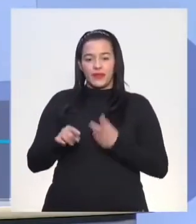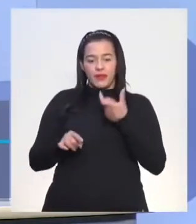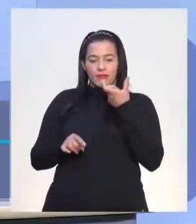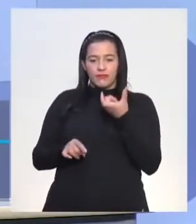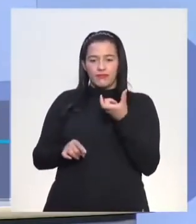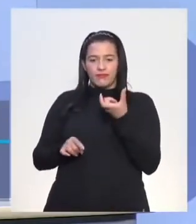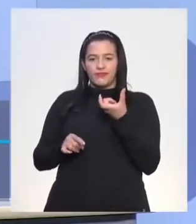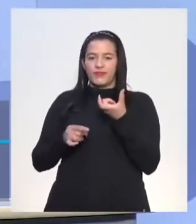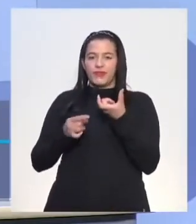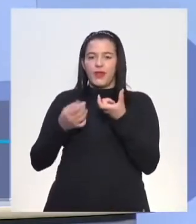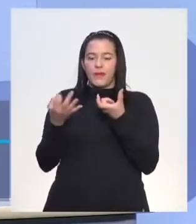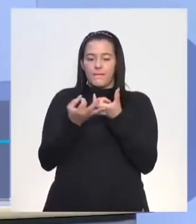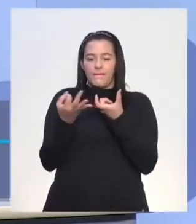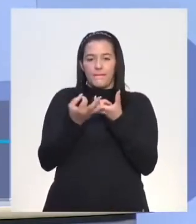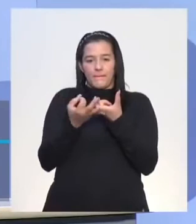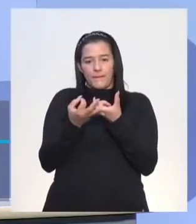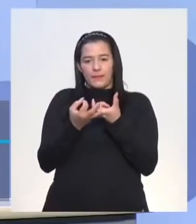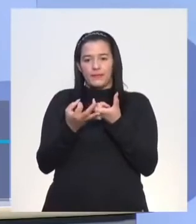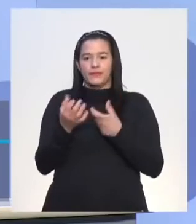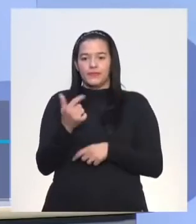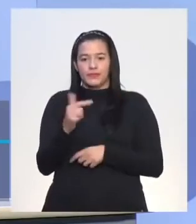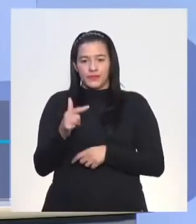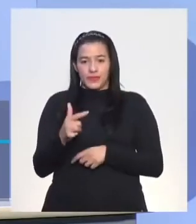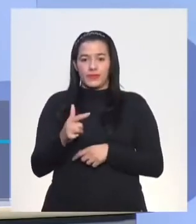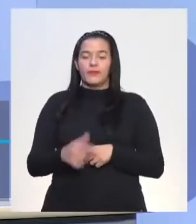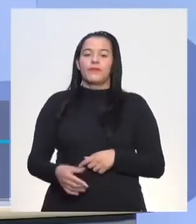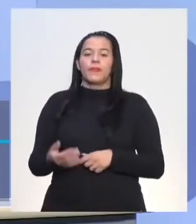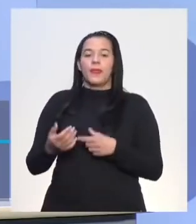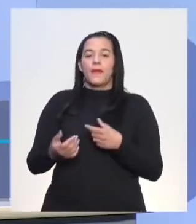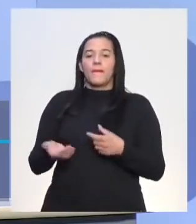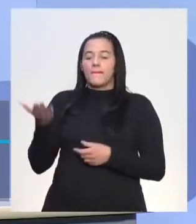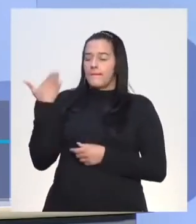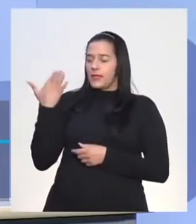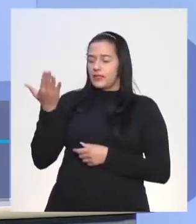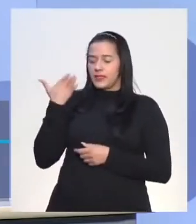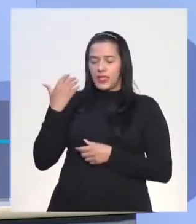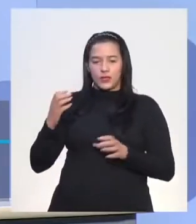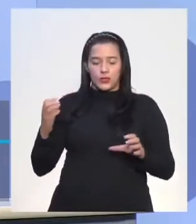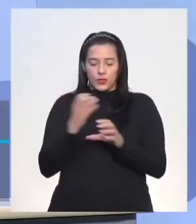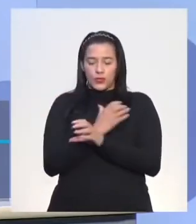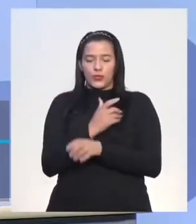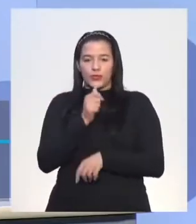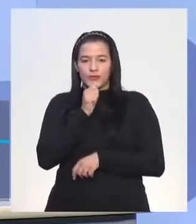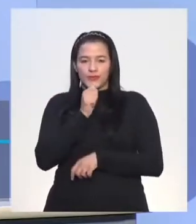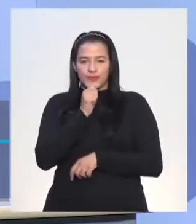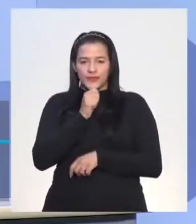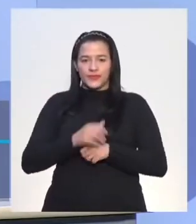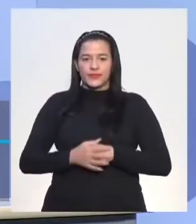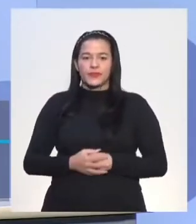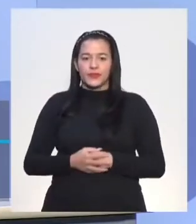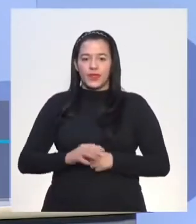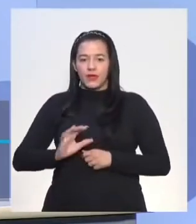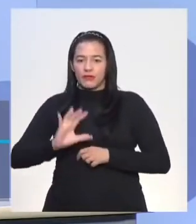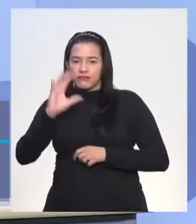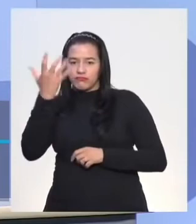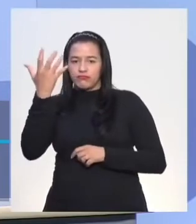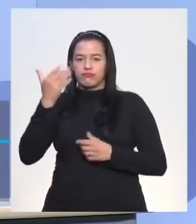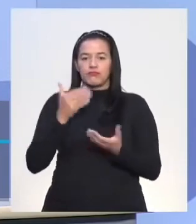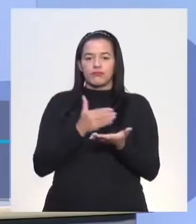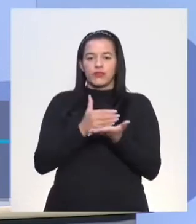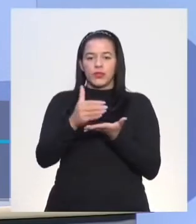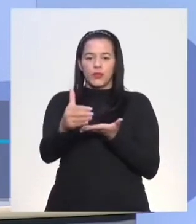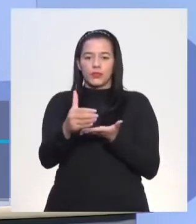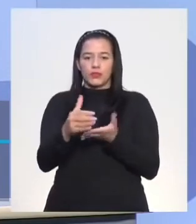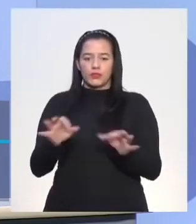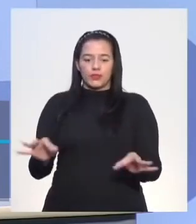Boa. Passado não concluído. Passado não concluído, imperfeito. Um acontecimento que começou e